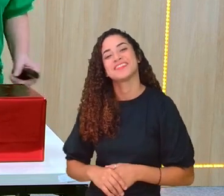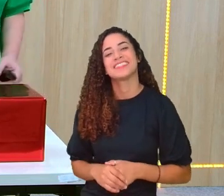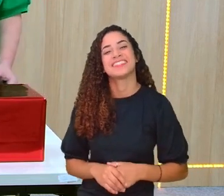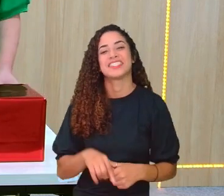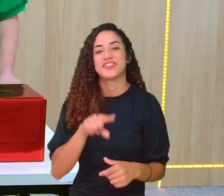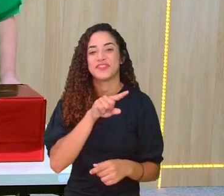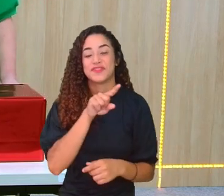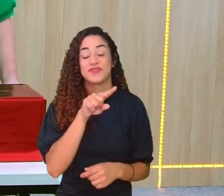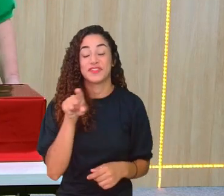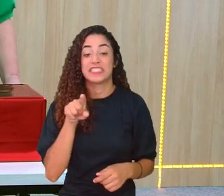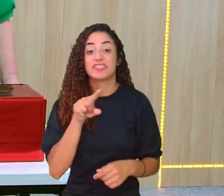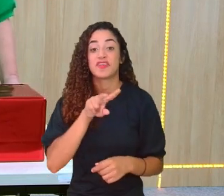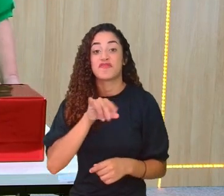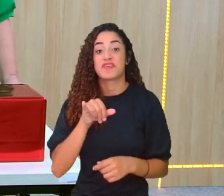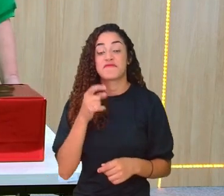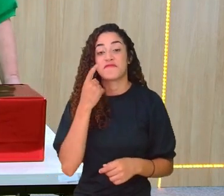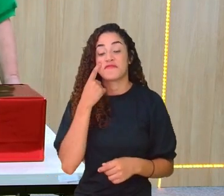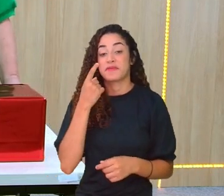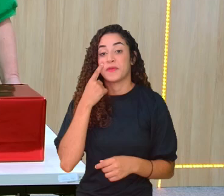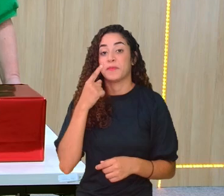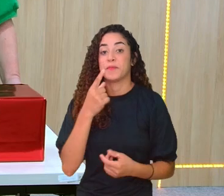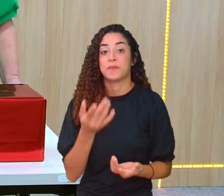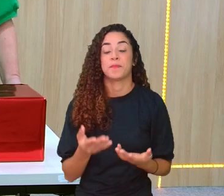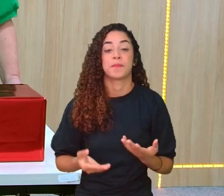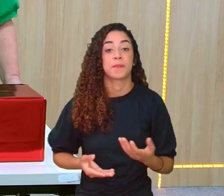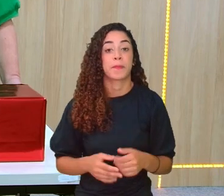Vocês vão ver isso no